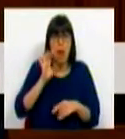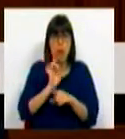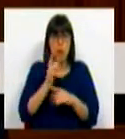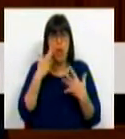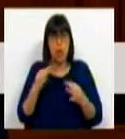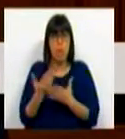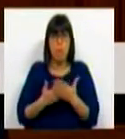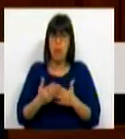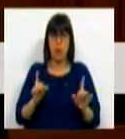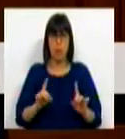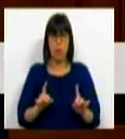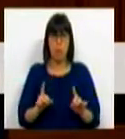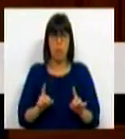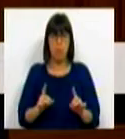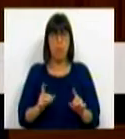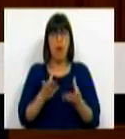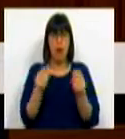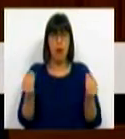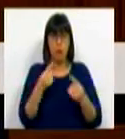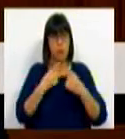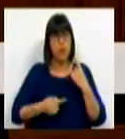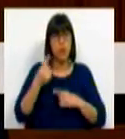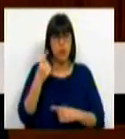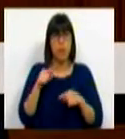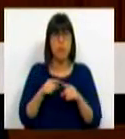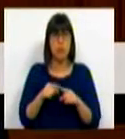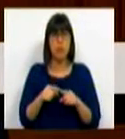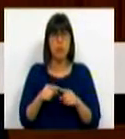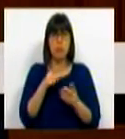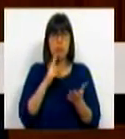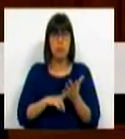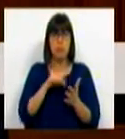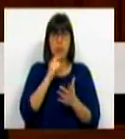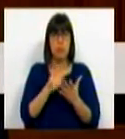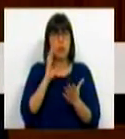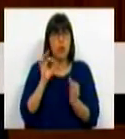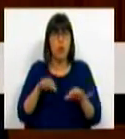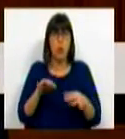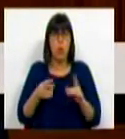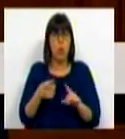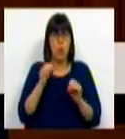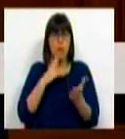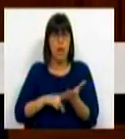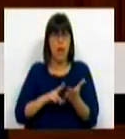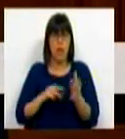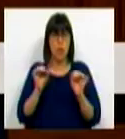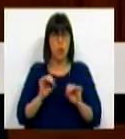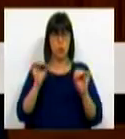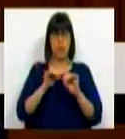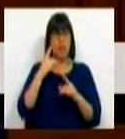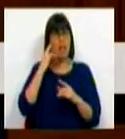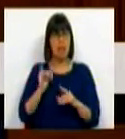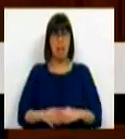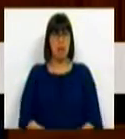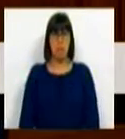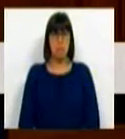que era o mercado. E muitas das reclamações até, no fundo, podia concluir que não havia razão ao mercado. Não tenho ideia disso